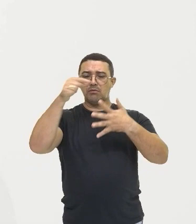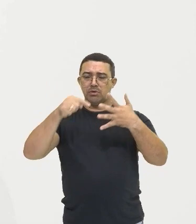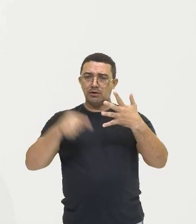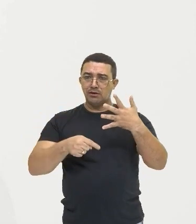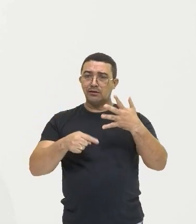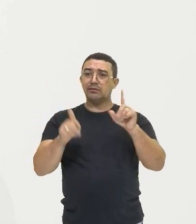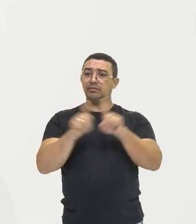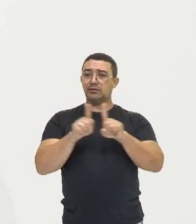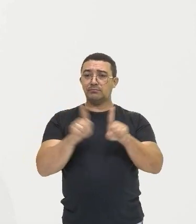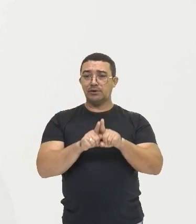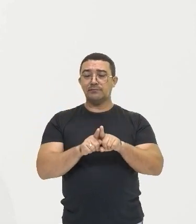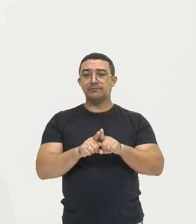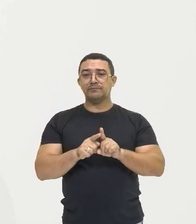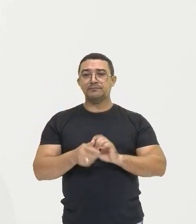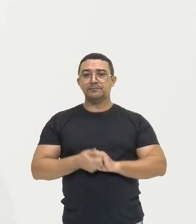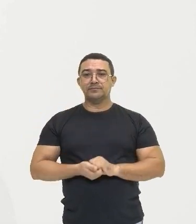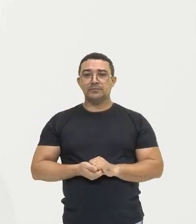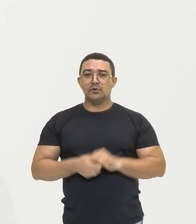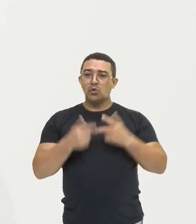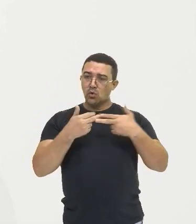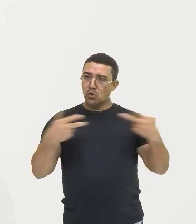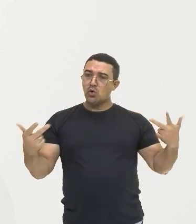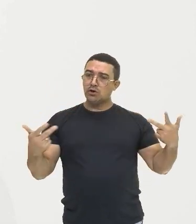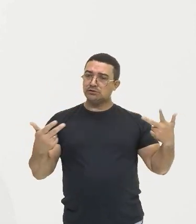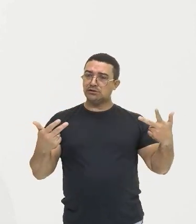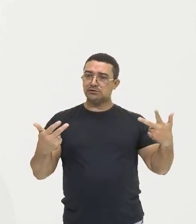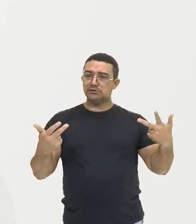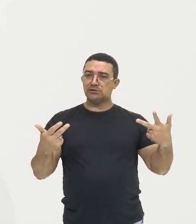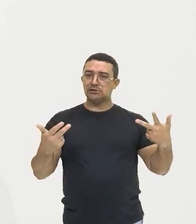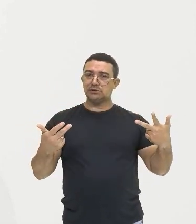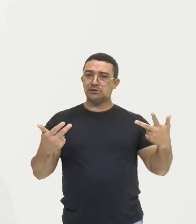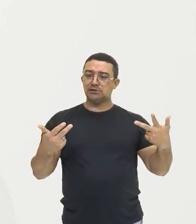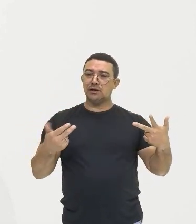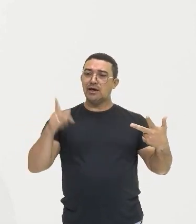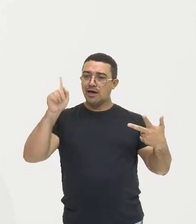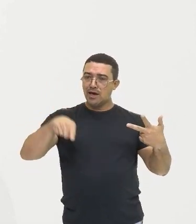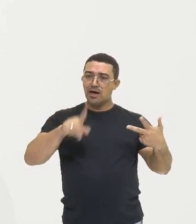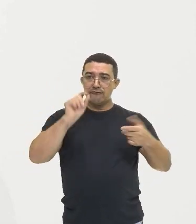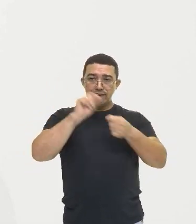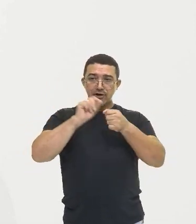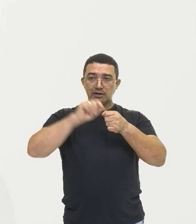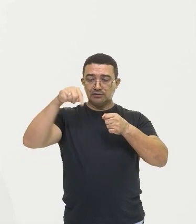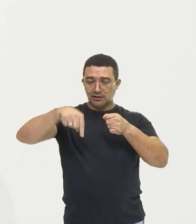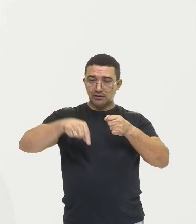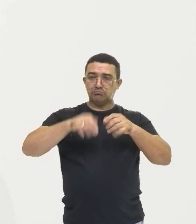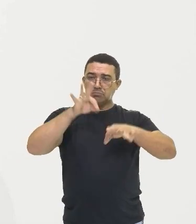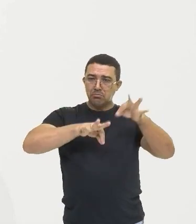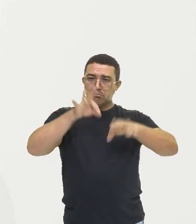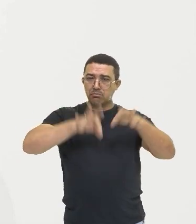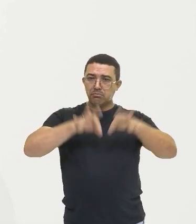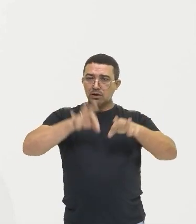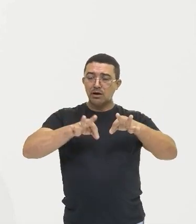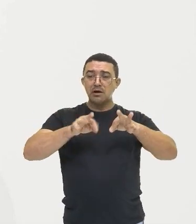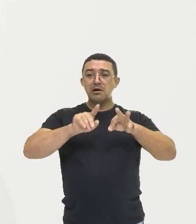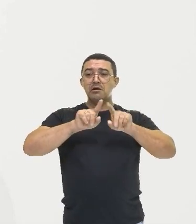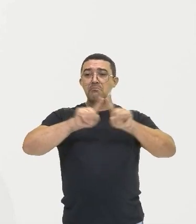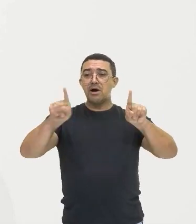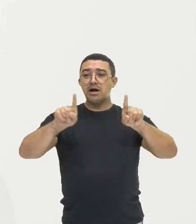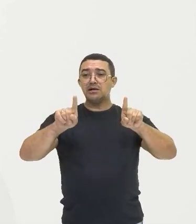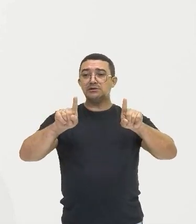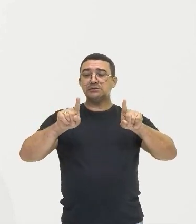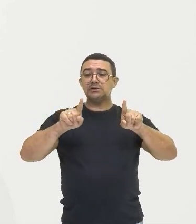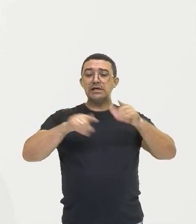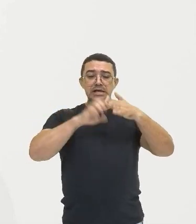a gente também faz a diferença daquilo que sai, daquilo que é produzido aqui, mas sai porque quem produziu foi uma